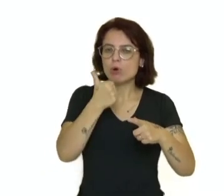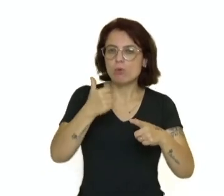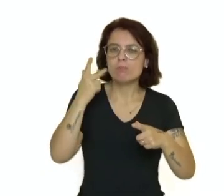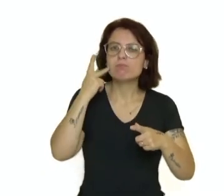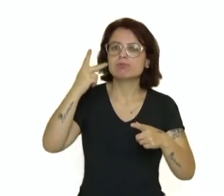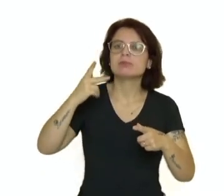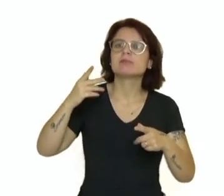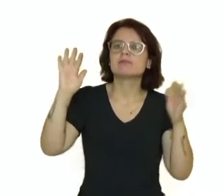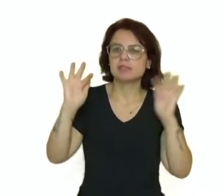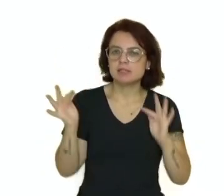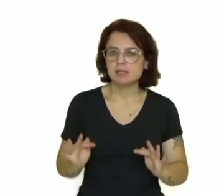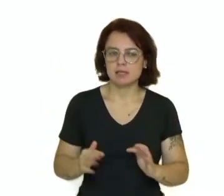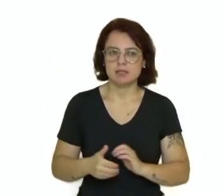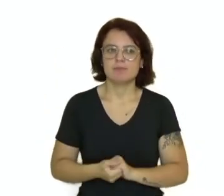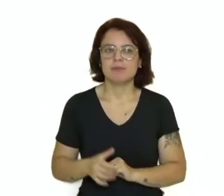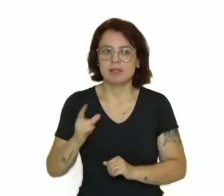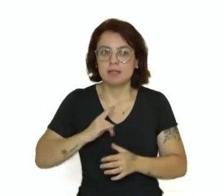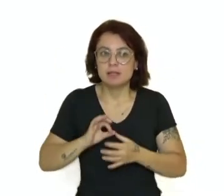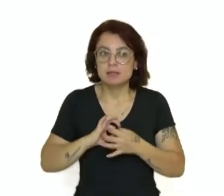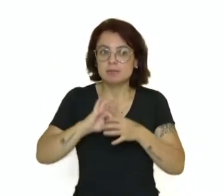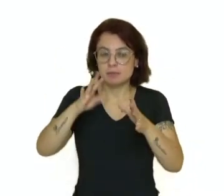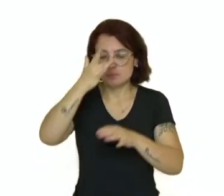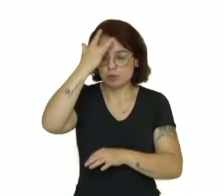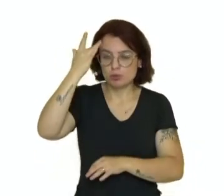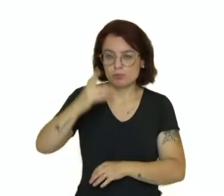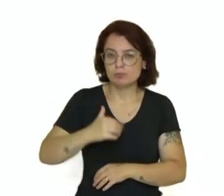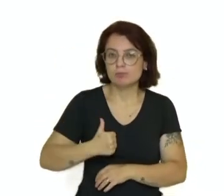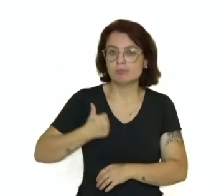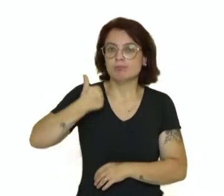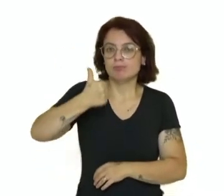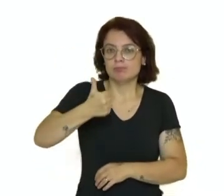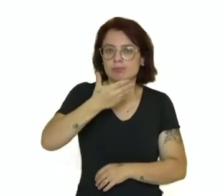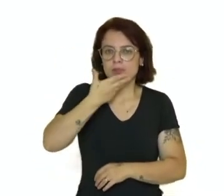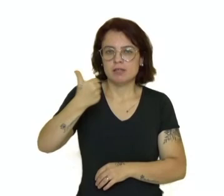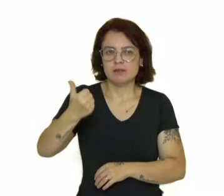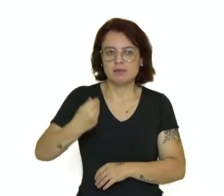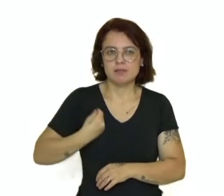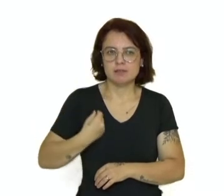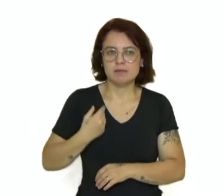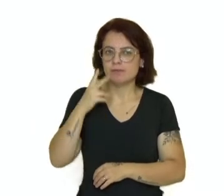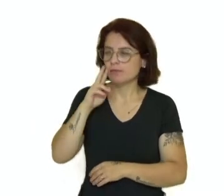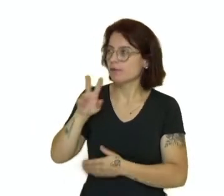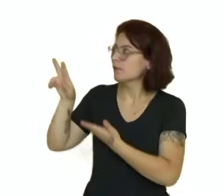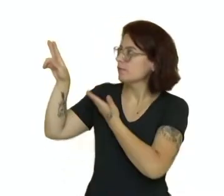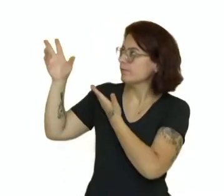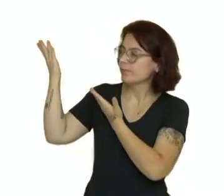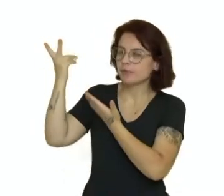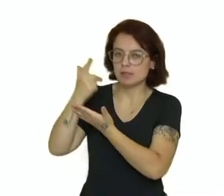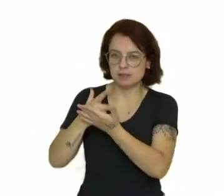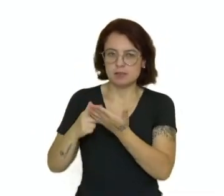e da liberdade dos cidadãos em sua plenitude. Um desenho dos dois aí,